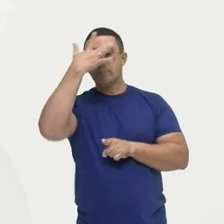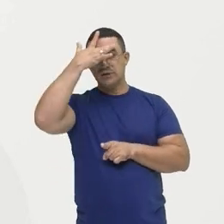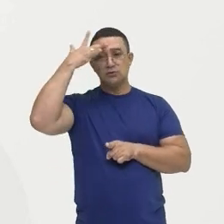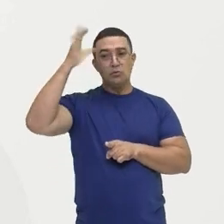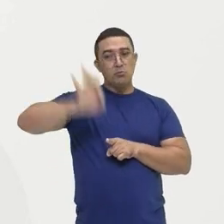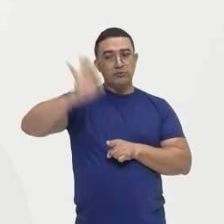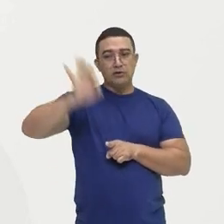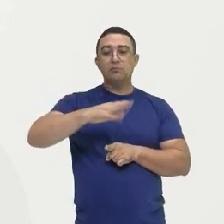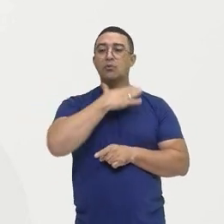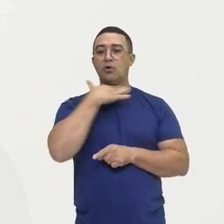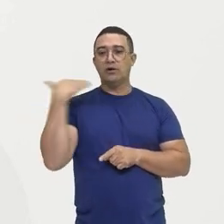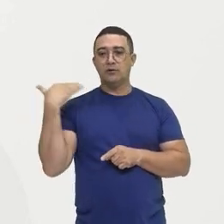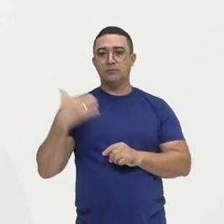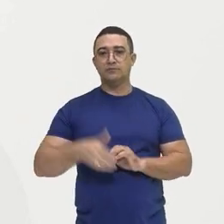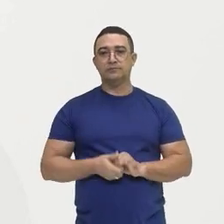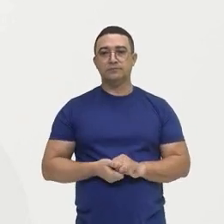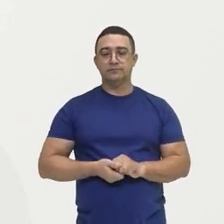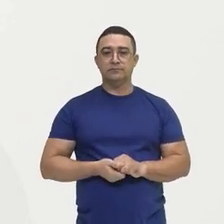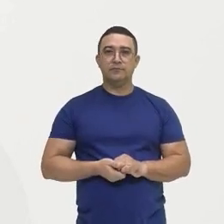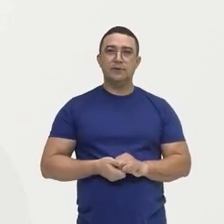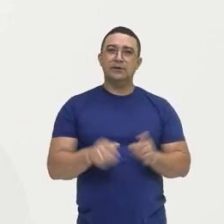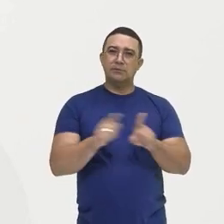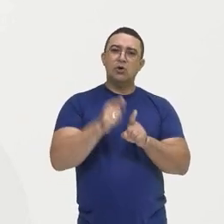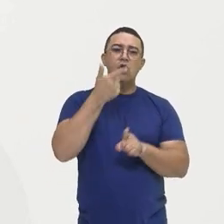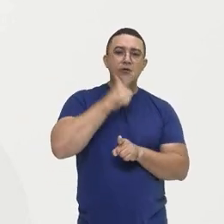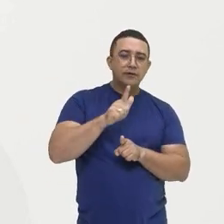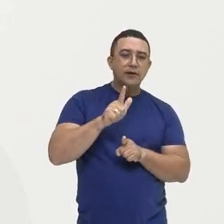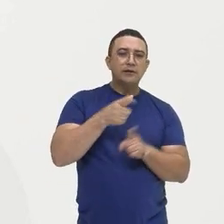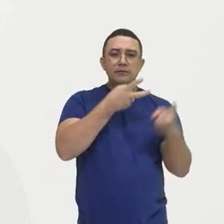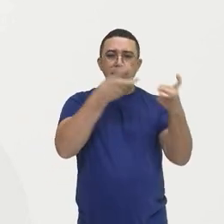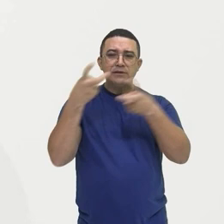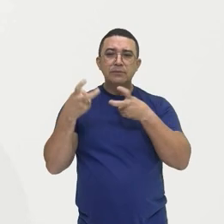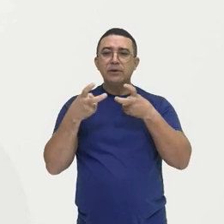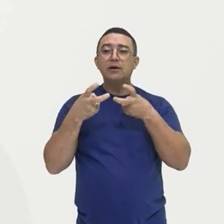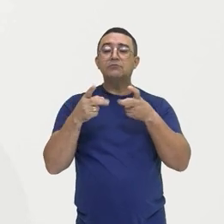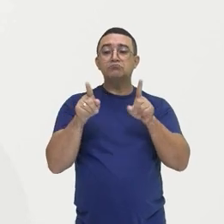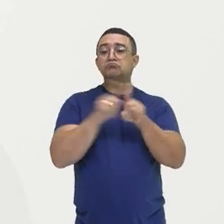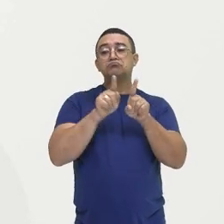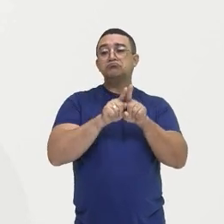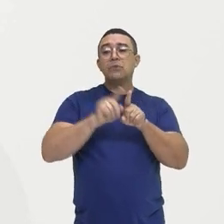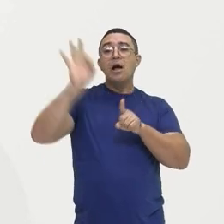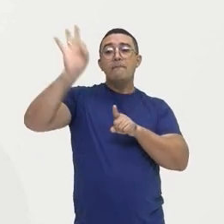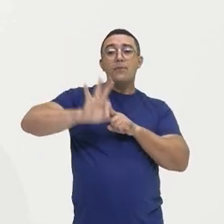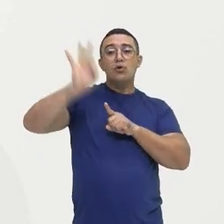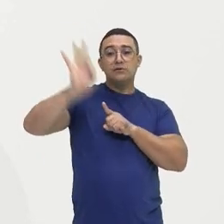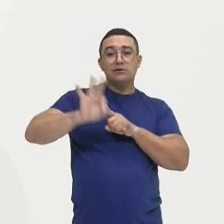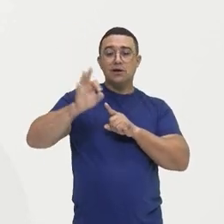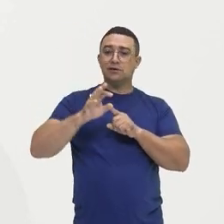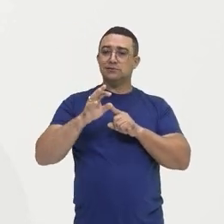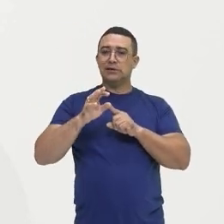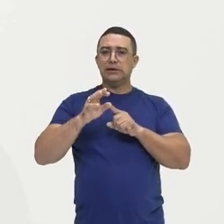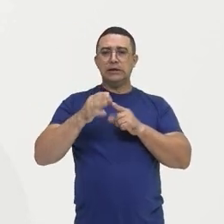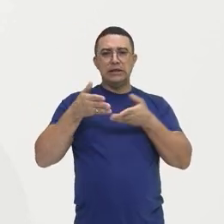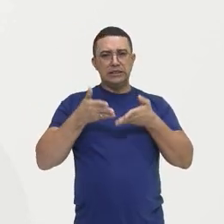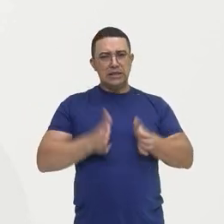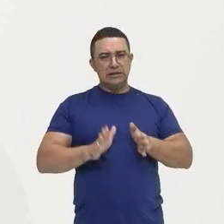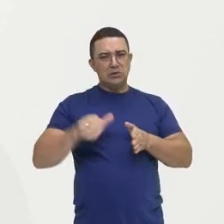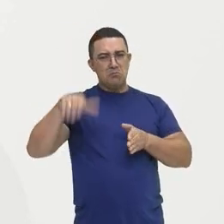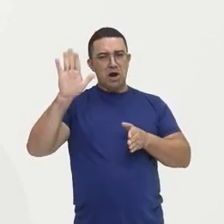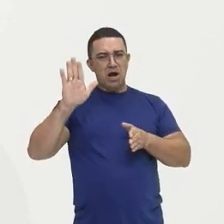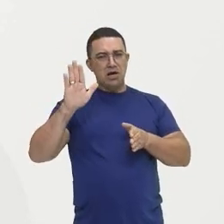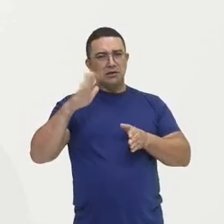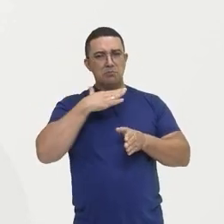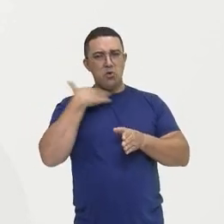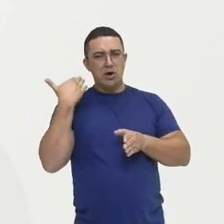de mortalidade. E aí a gente consegue observar também aí em porcentagem, né? Será se nasceu mais, será se morreu